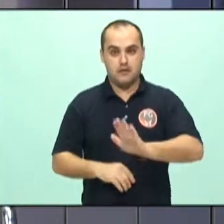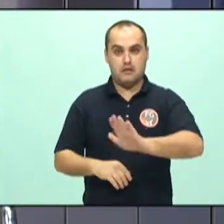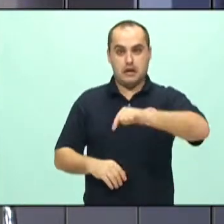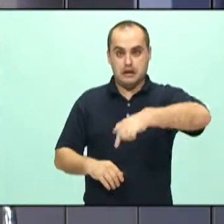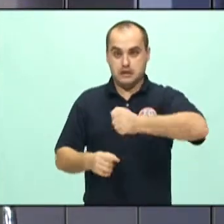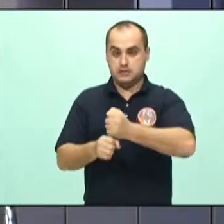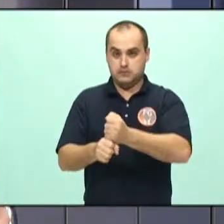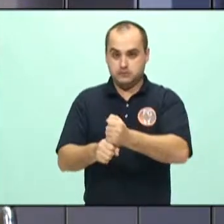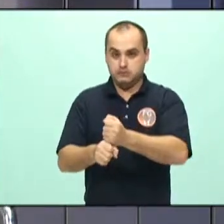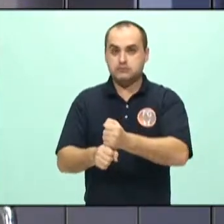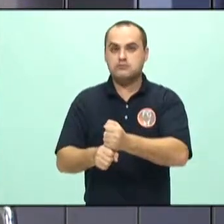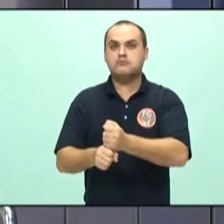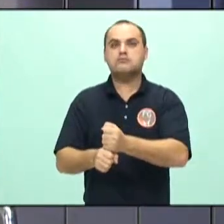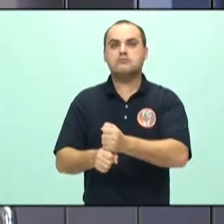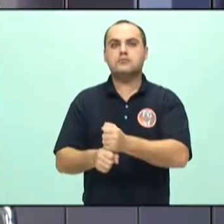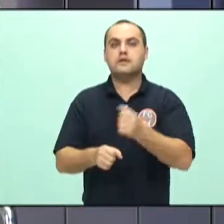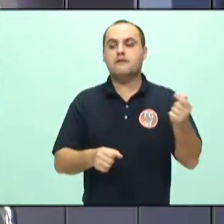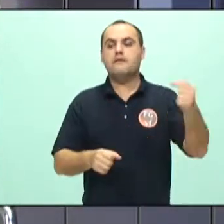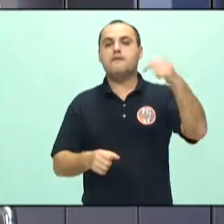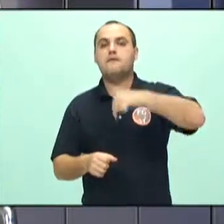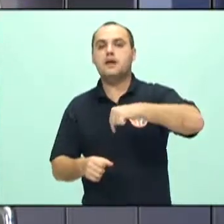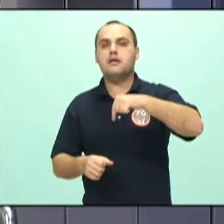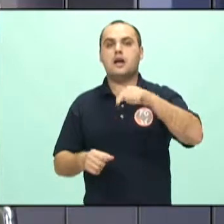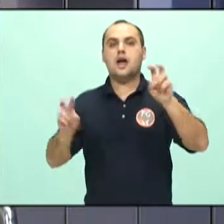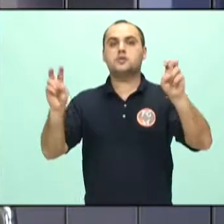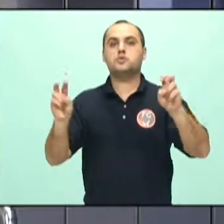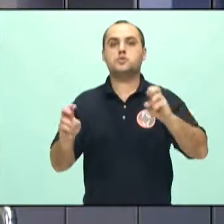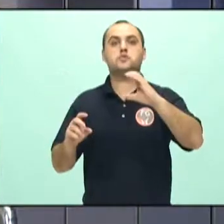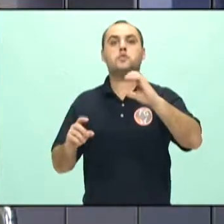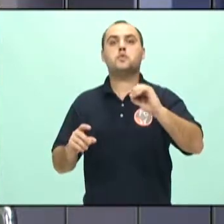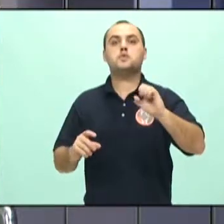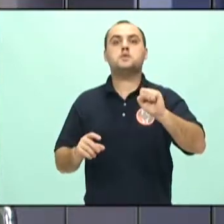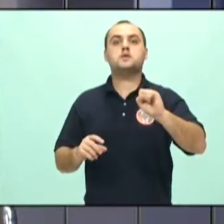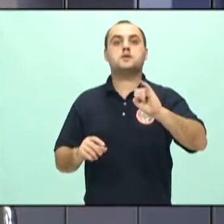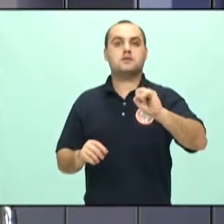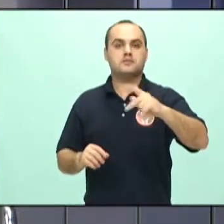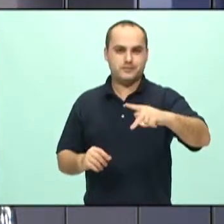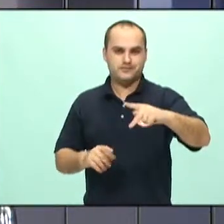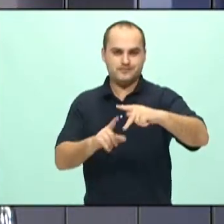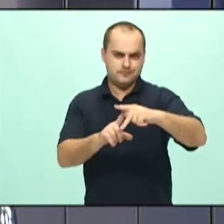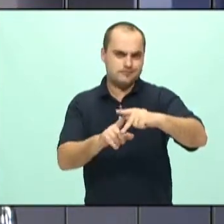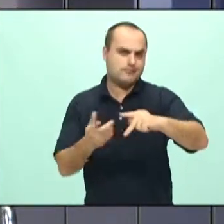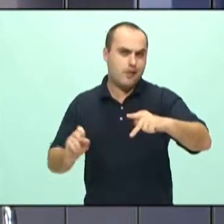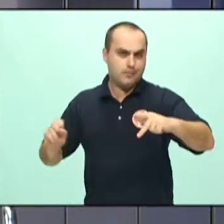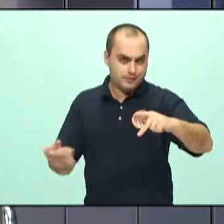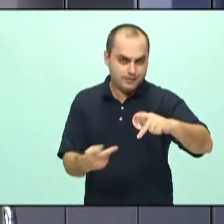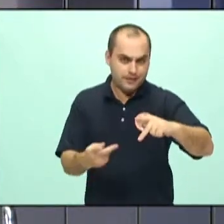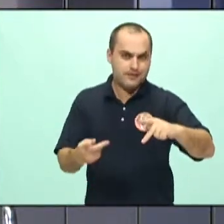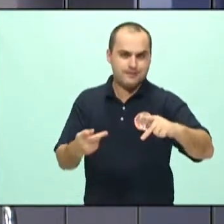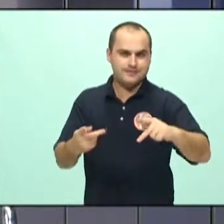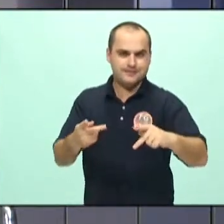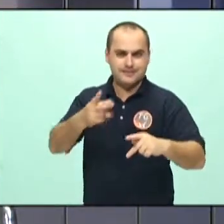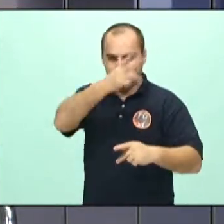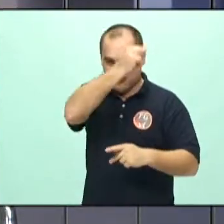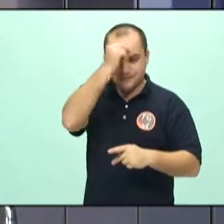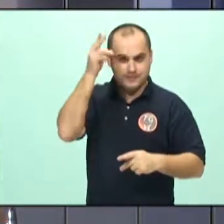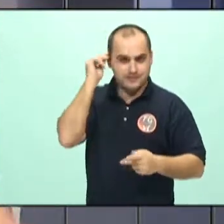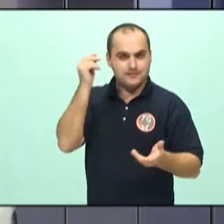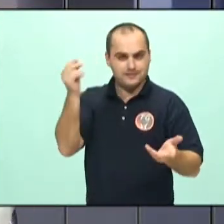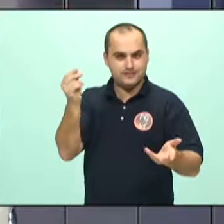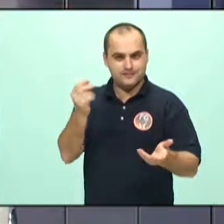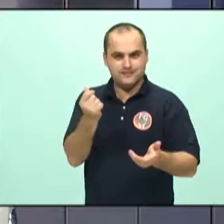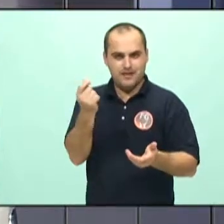ano nós trouxemos para casa a questão da COSIP. Era uma oportunidade do governo poder baixar os custos da energia elétrica, o preço da